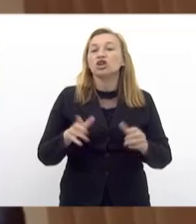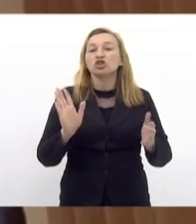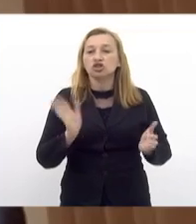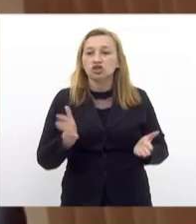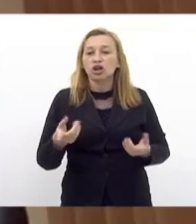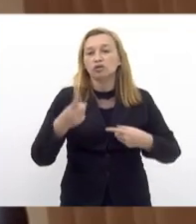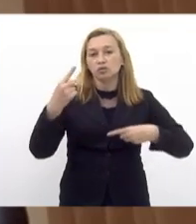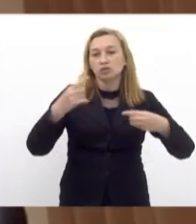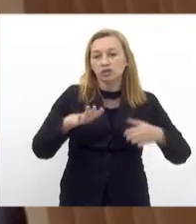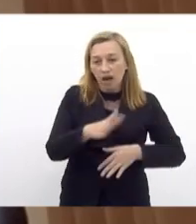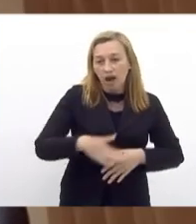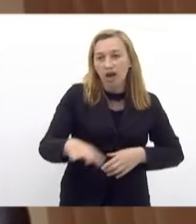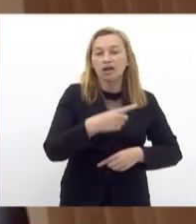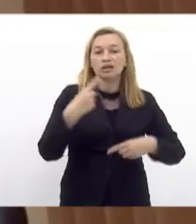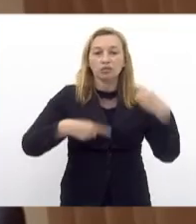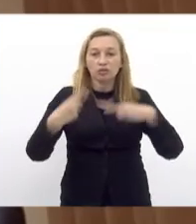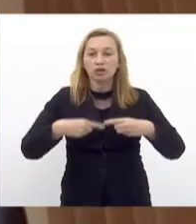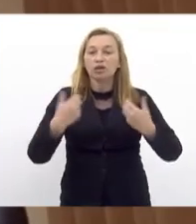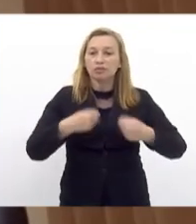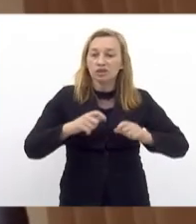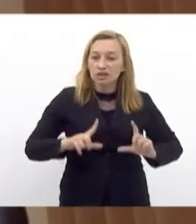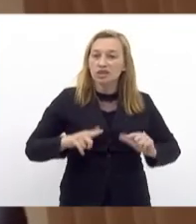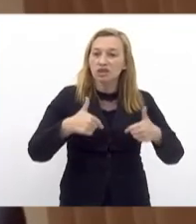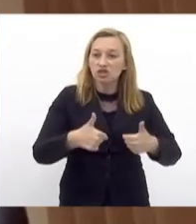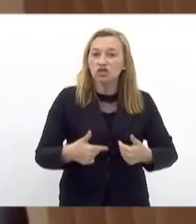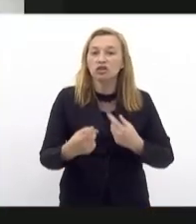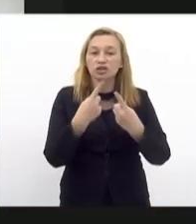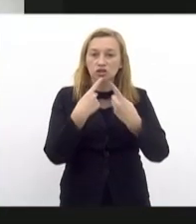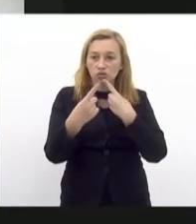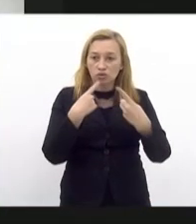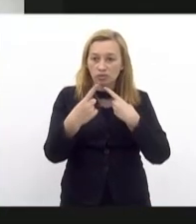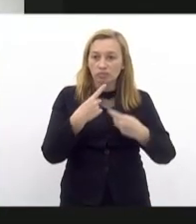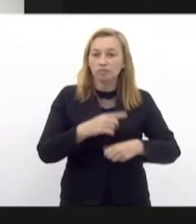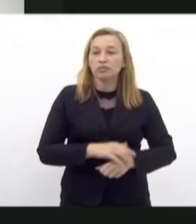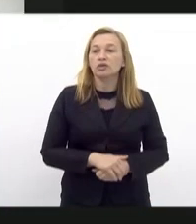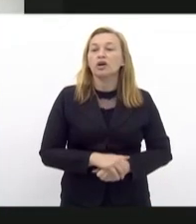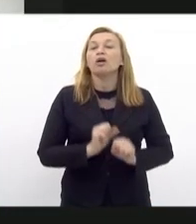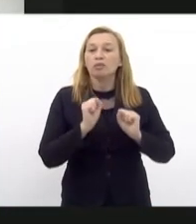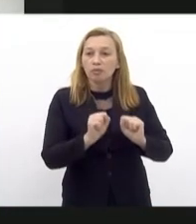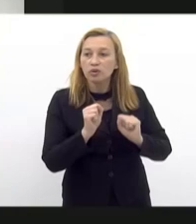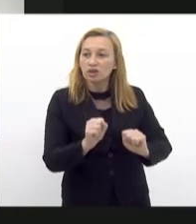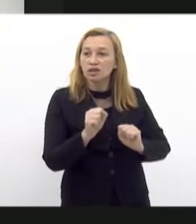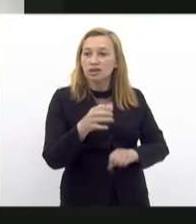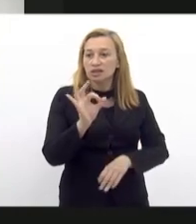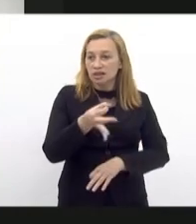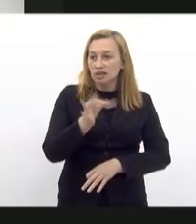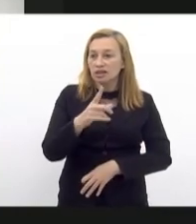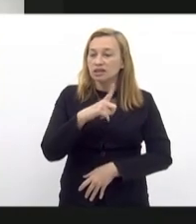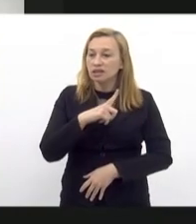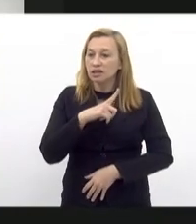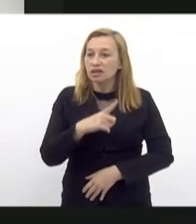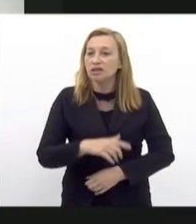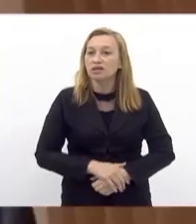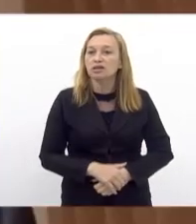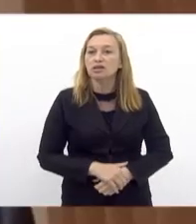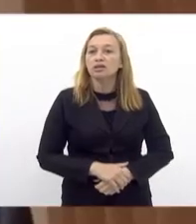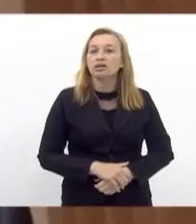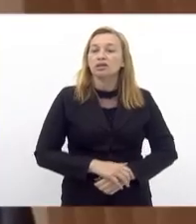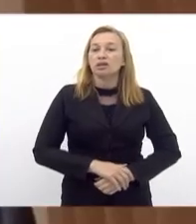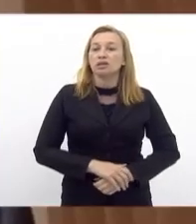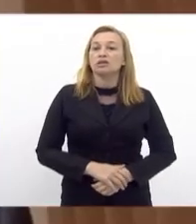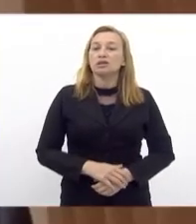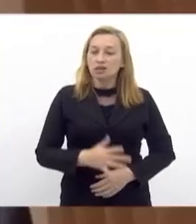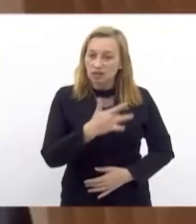da política, que a gente precisa atuar nesse debate para poder garantir uma concessão que